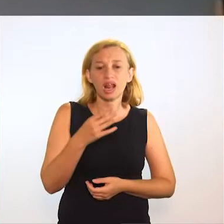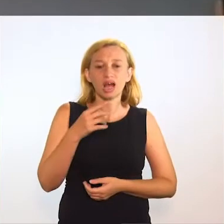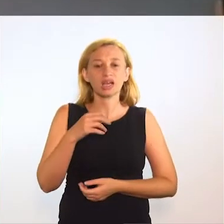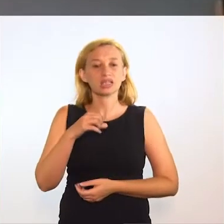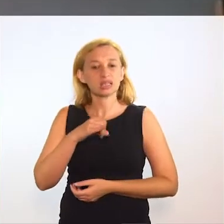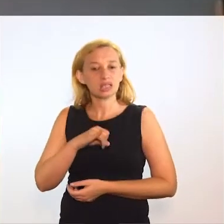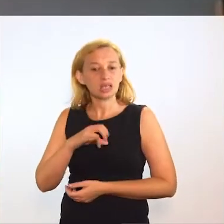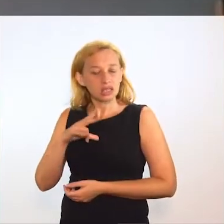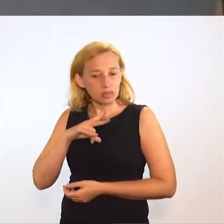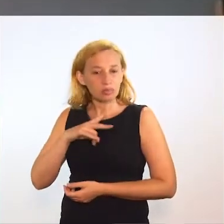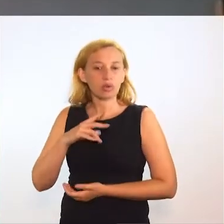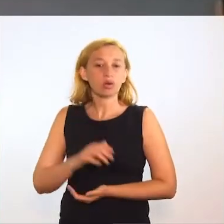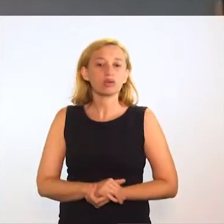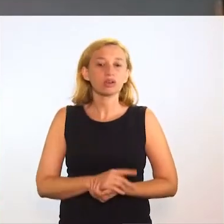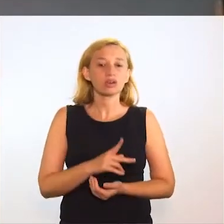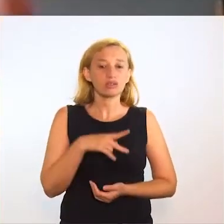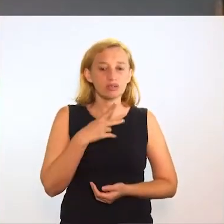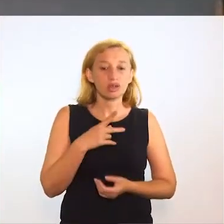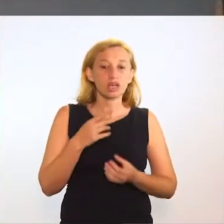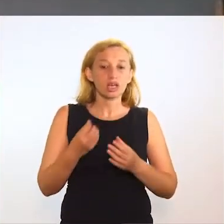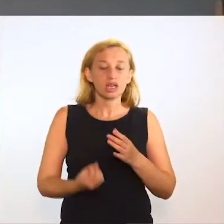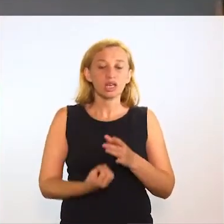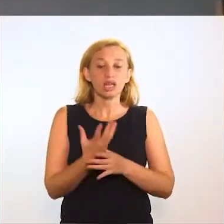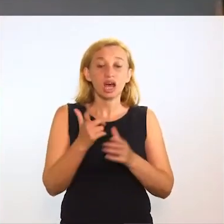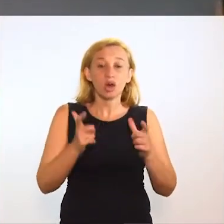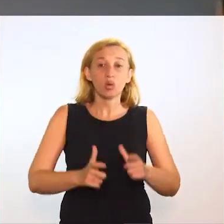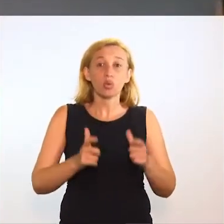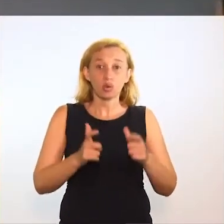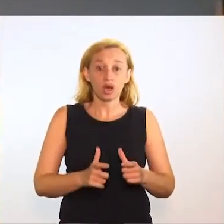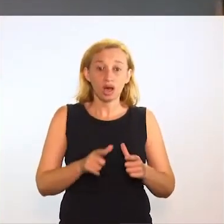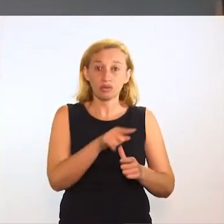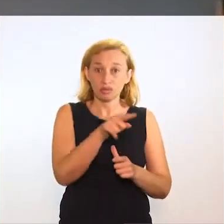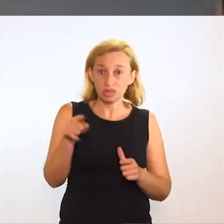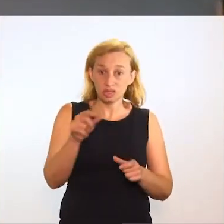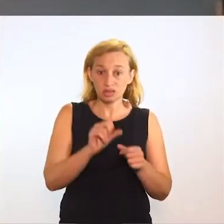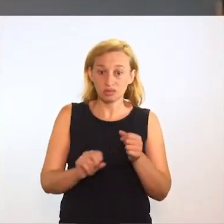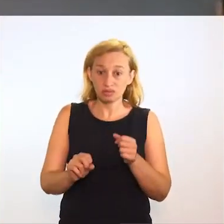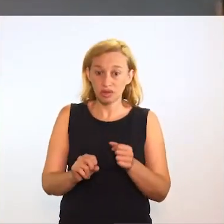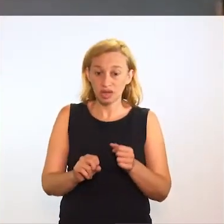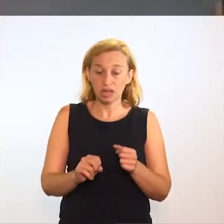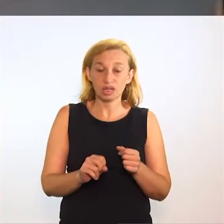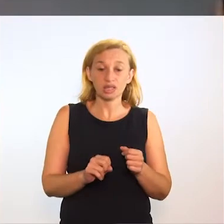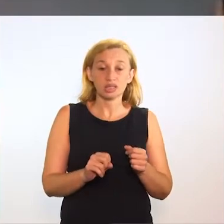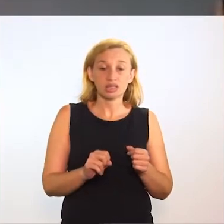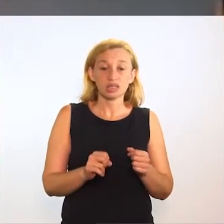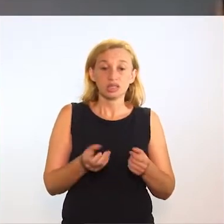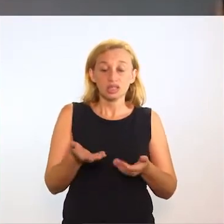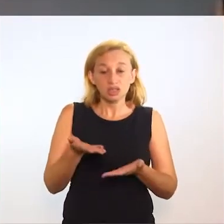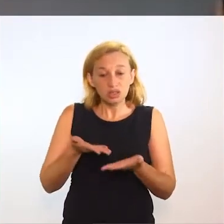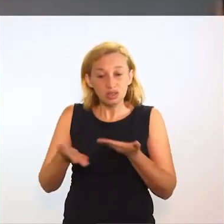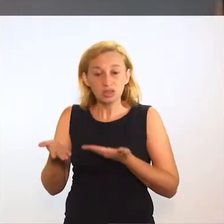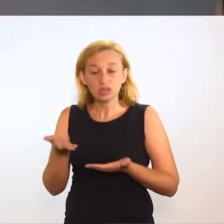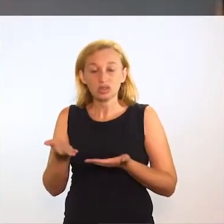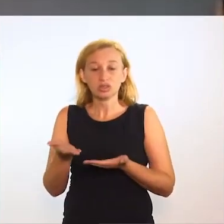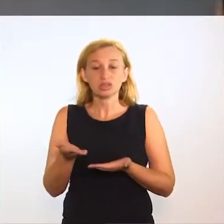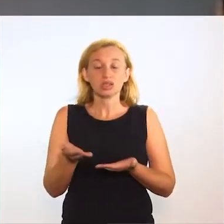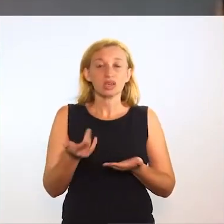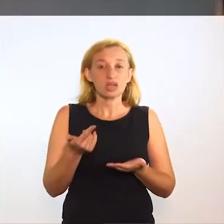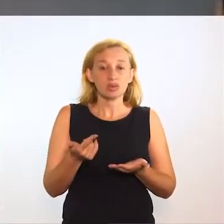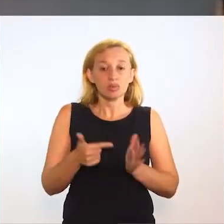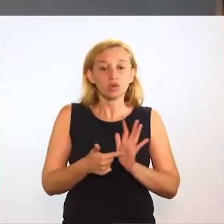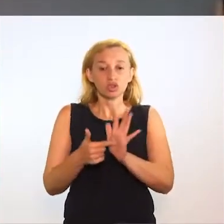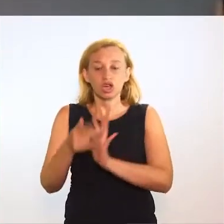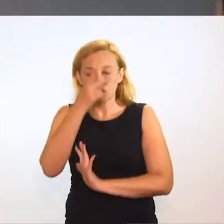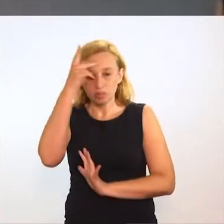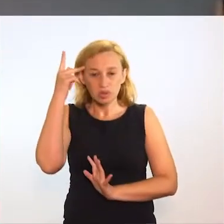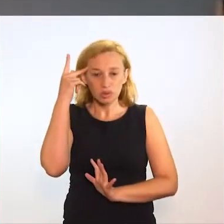desafio de falar de si e de poder também projetar, criar espaços em que o que vocês fazem chegue a mais pessoas, chegue ao público